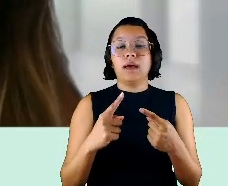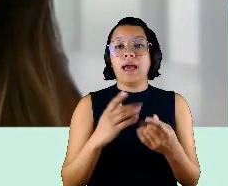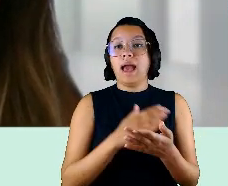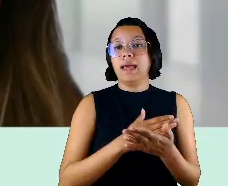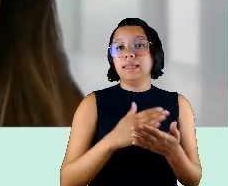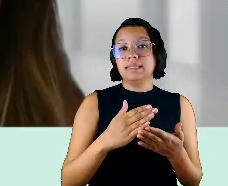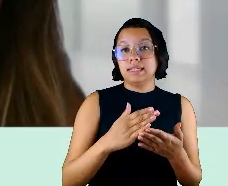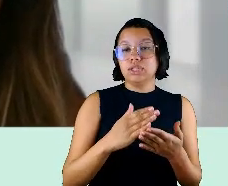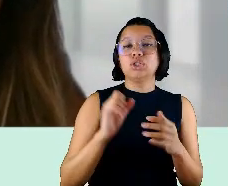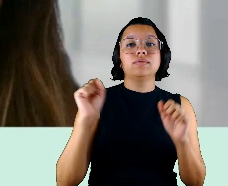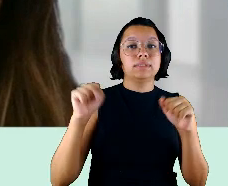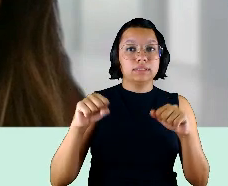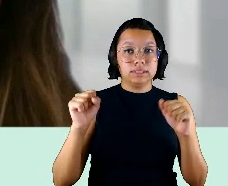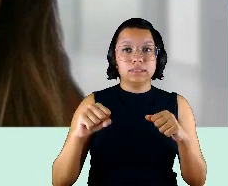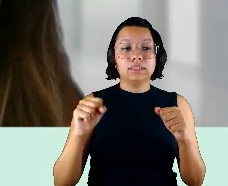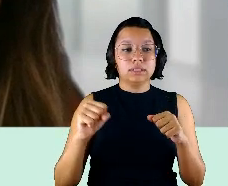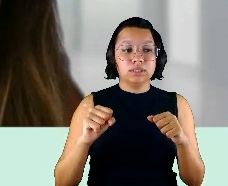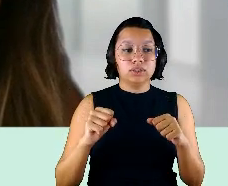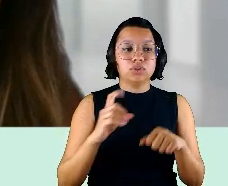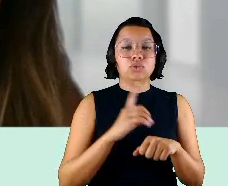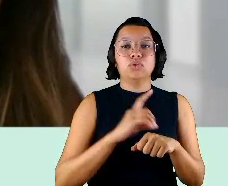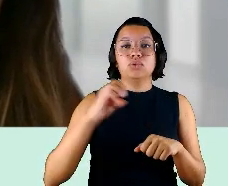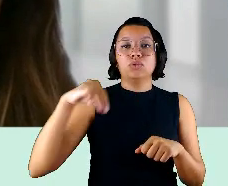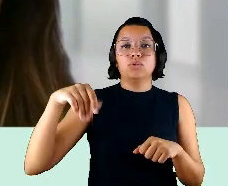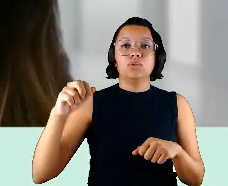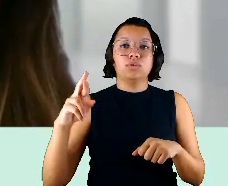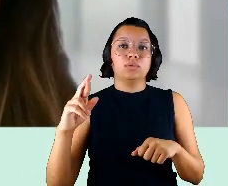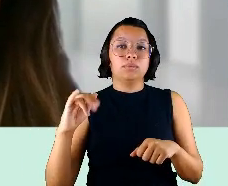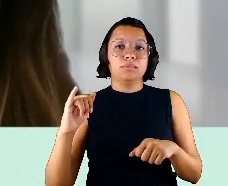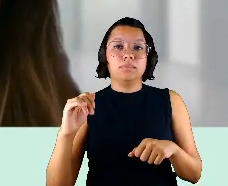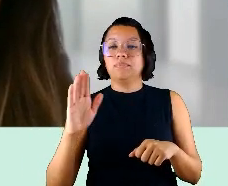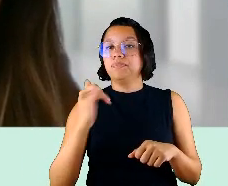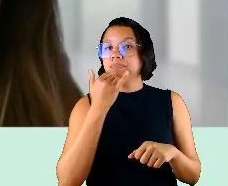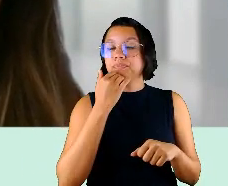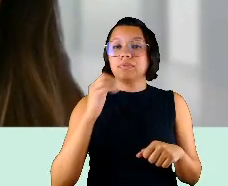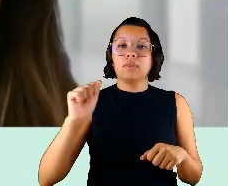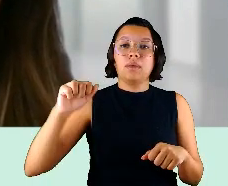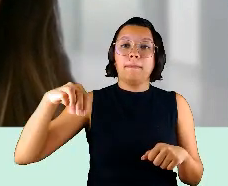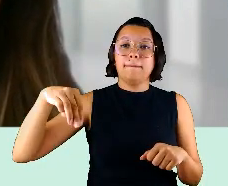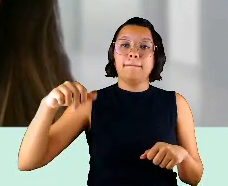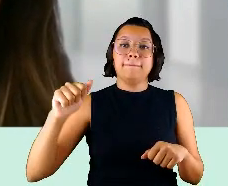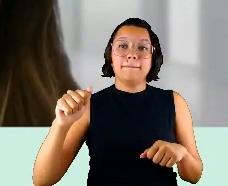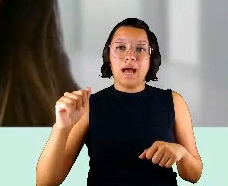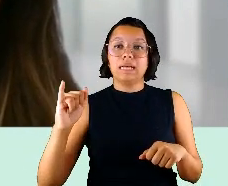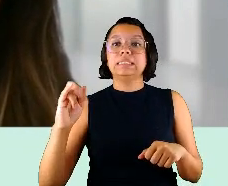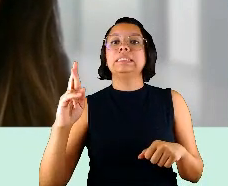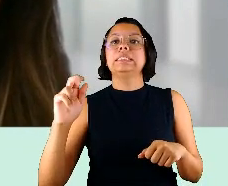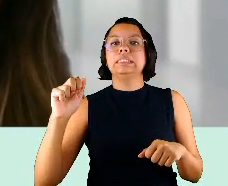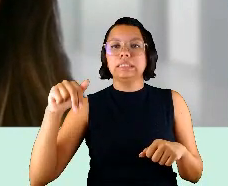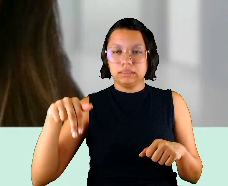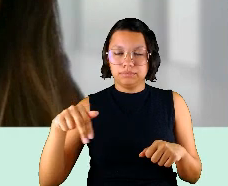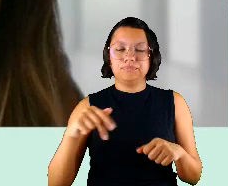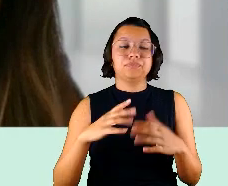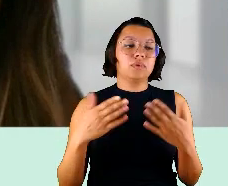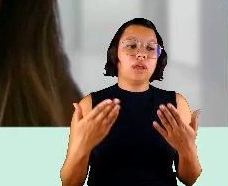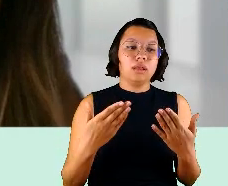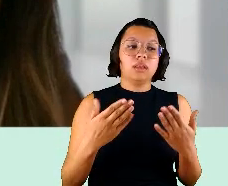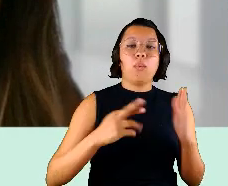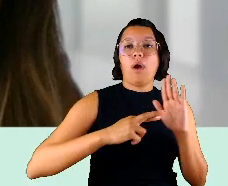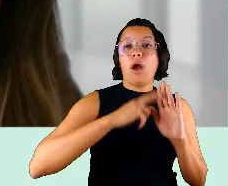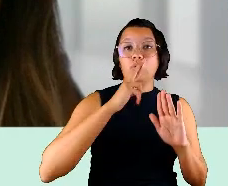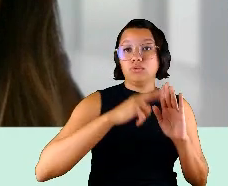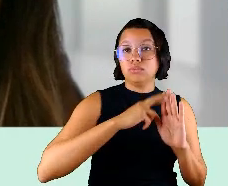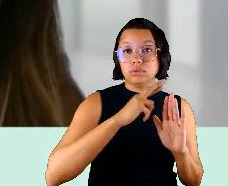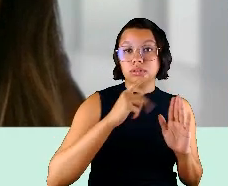iniciativa foi, sim, do doutor Mairan. E aí se baixou, então, a